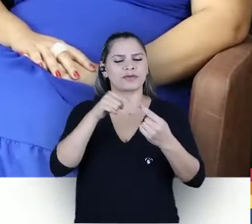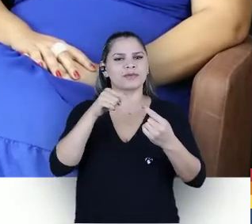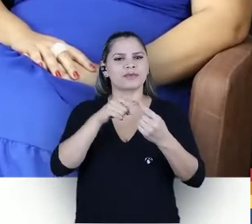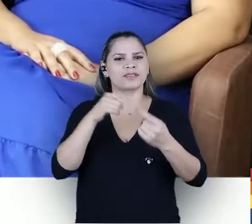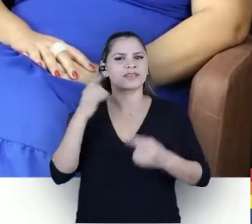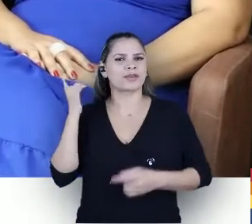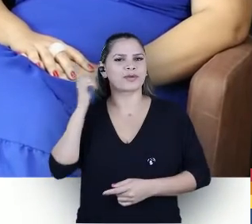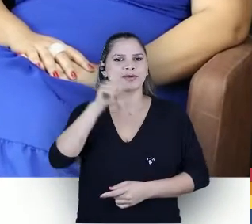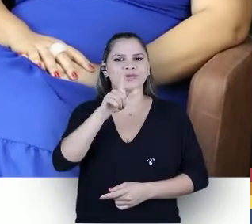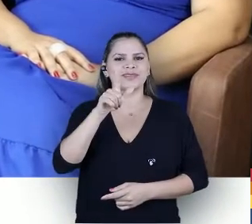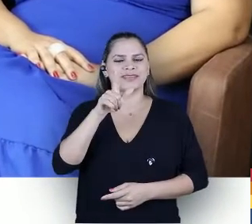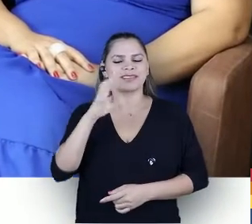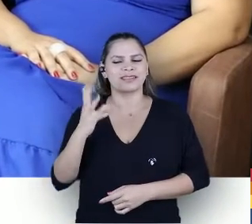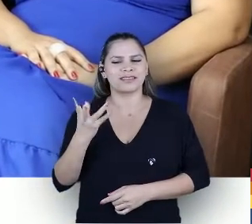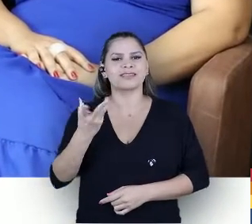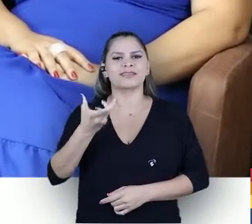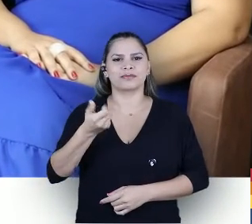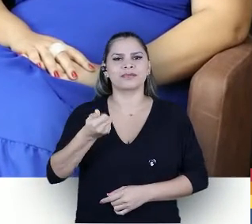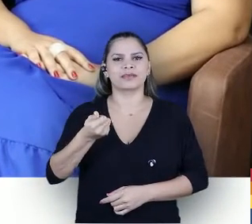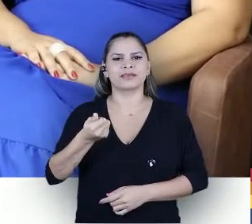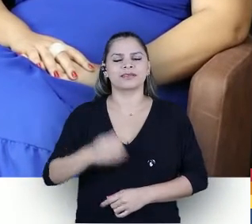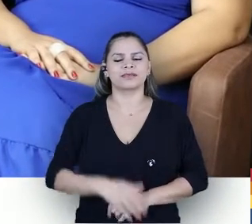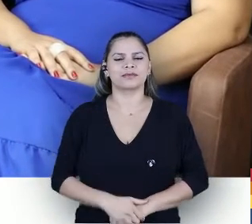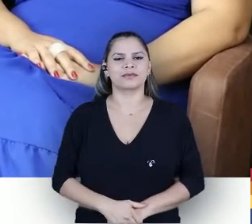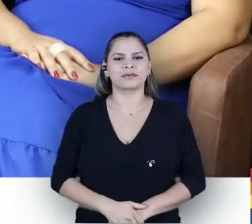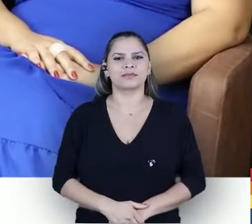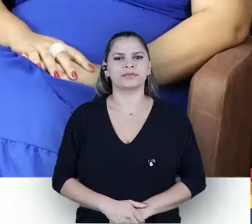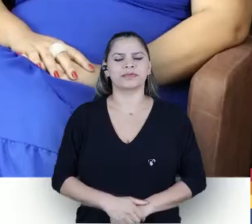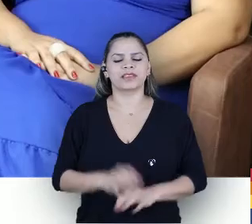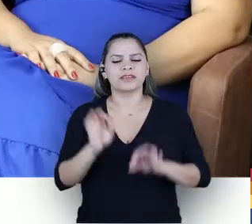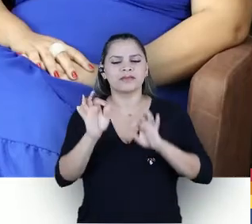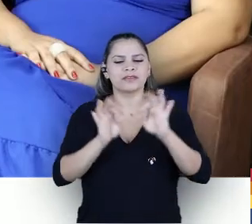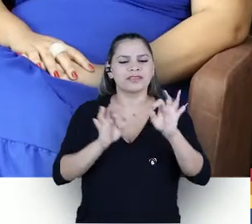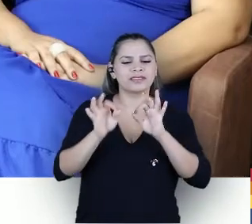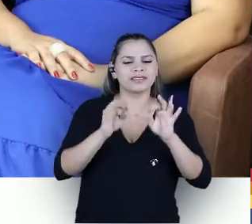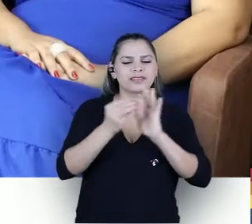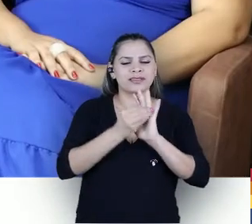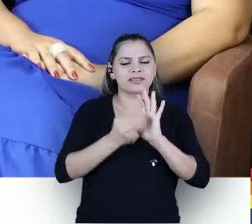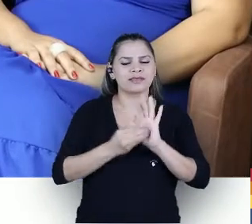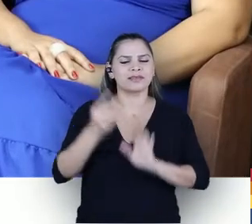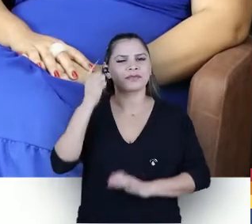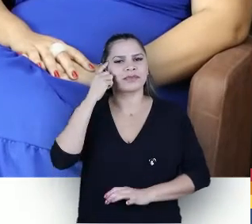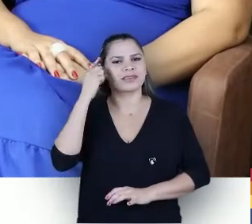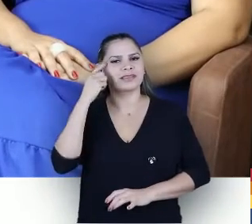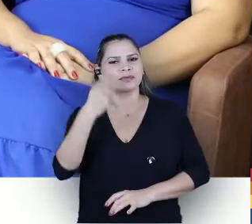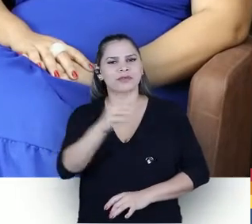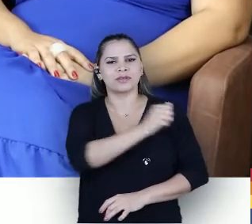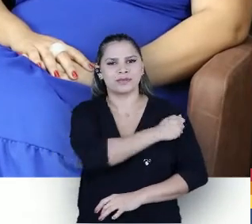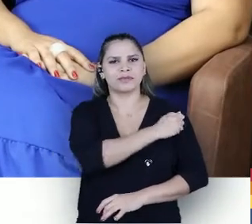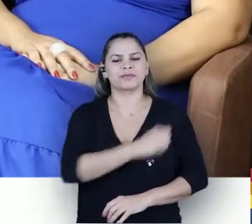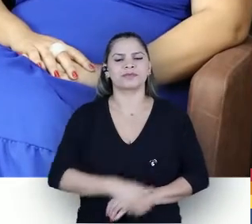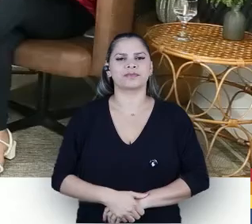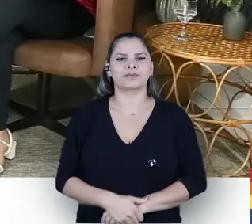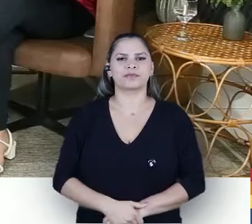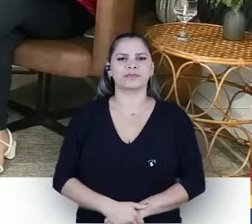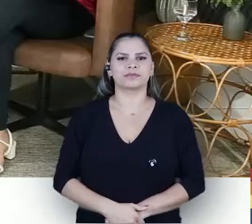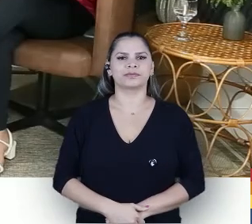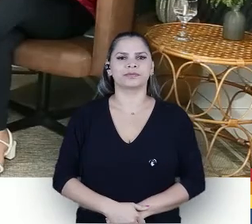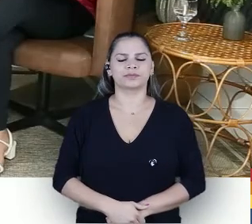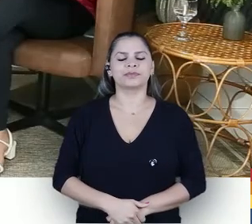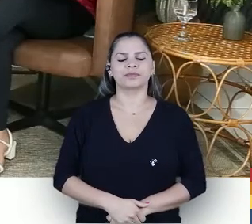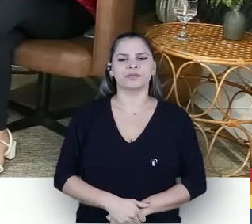que ter um planejamento e é muito mais fácil para o aluno chegar nos objetivos